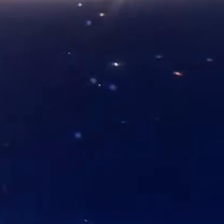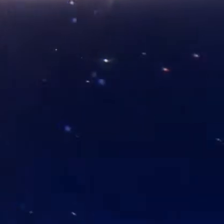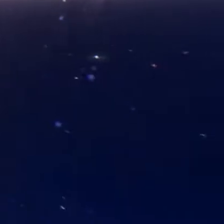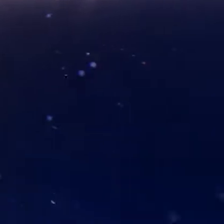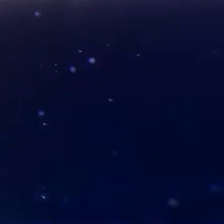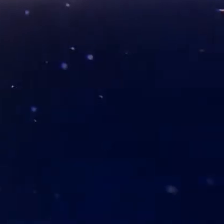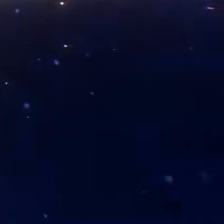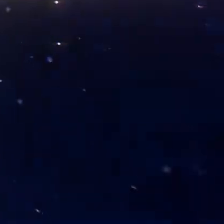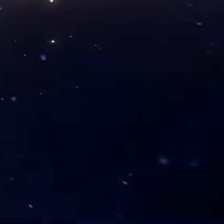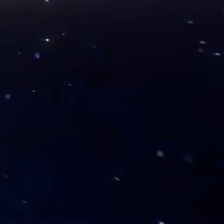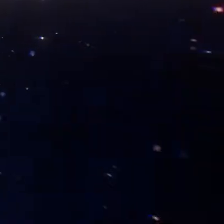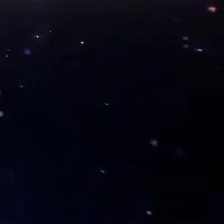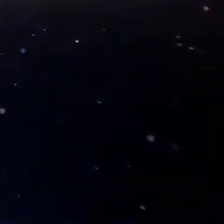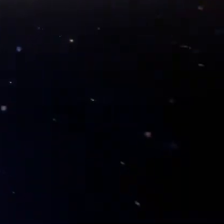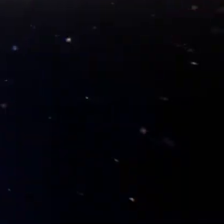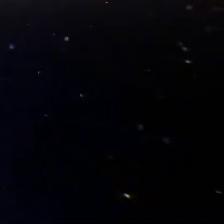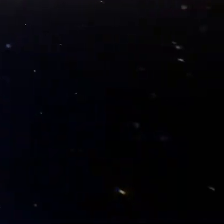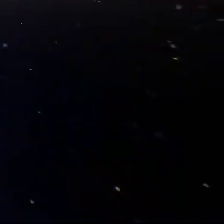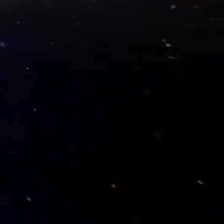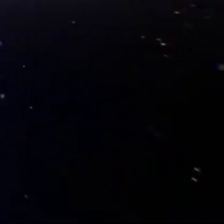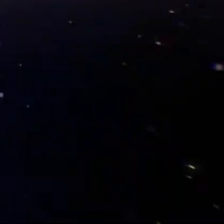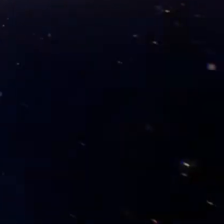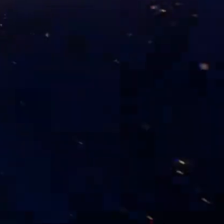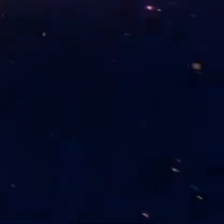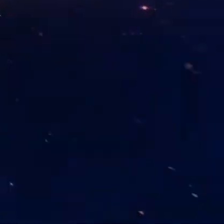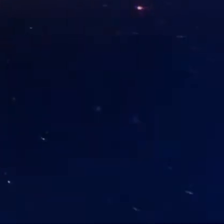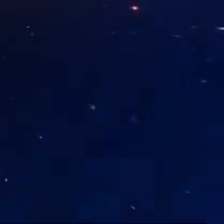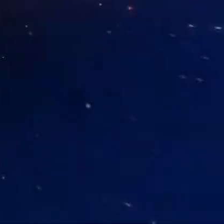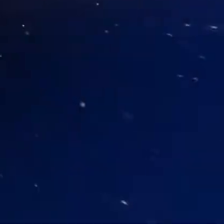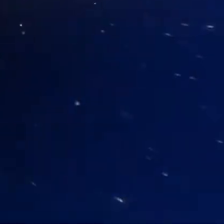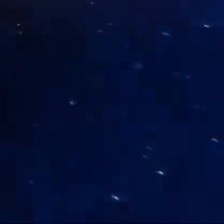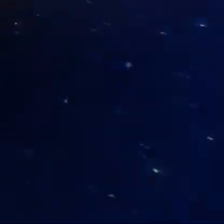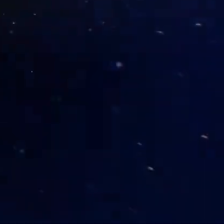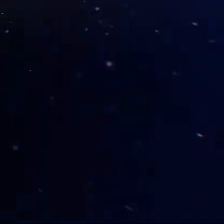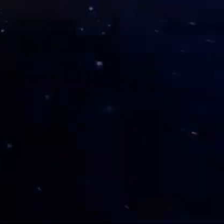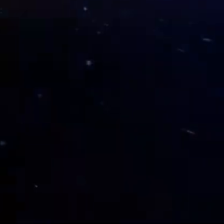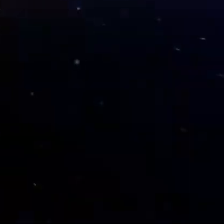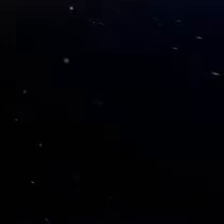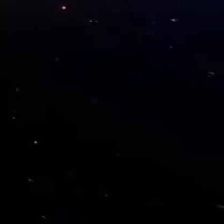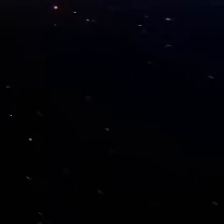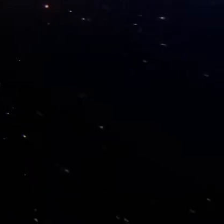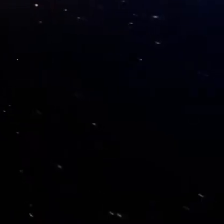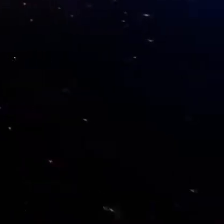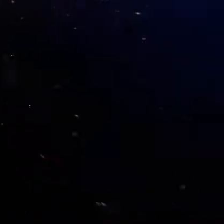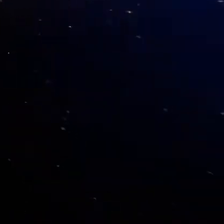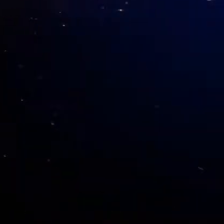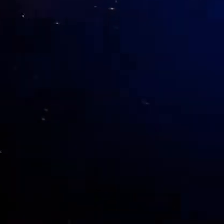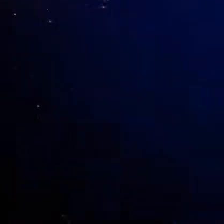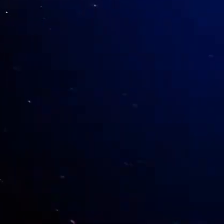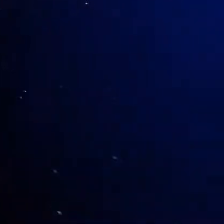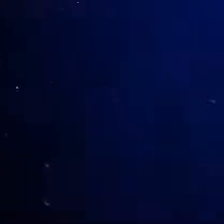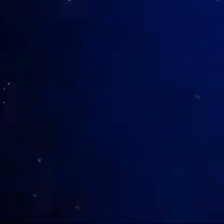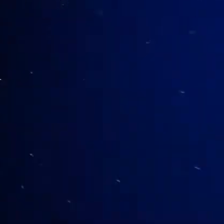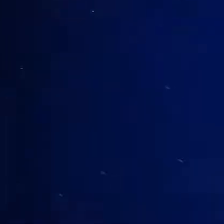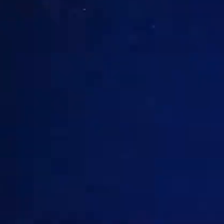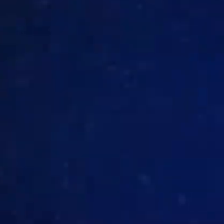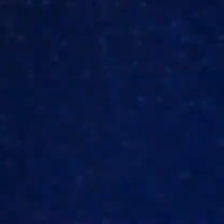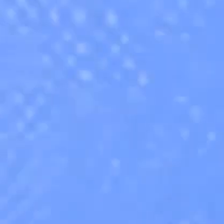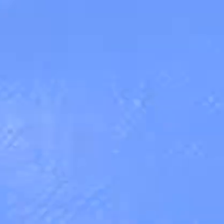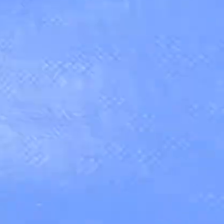político. Antes de chegar ao governo, Arri Amorim ocupou a chefia do Departamento Nacional de Obras de